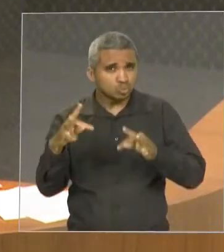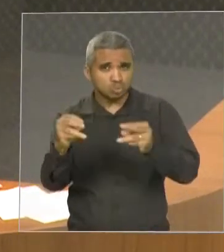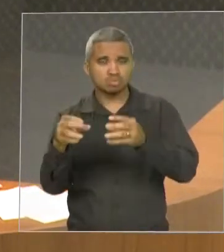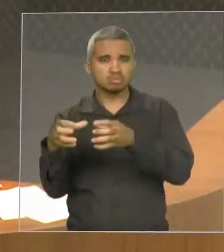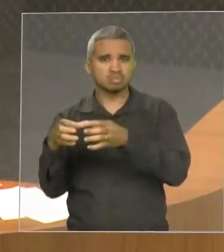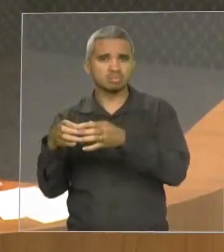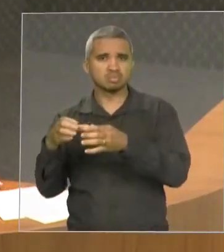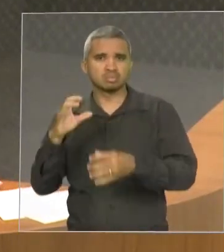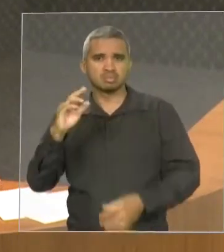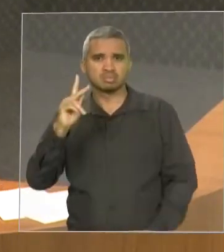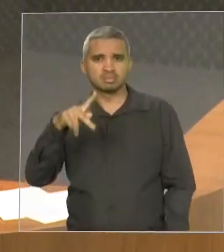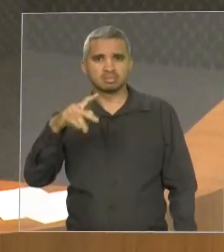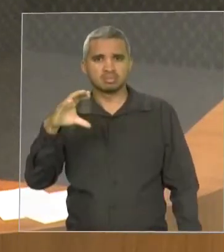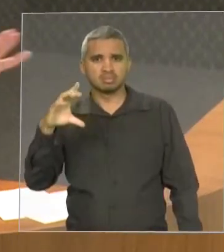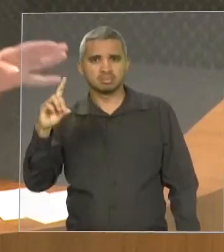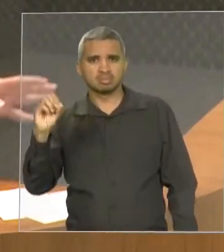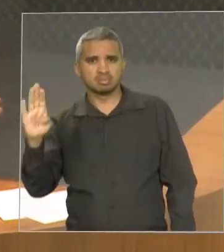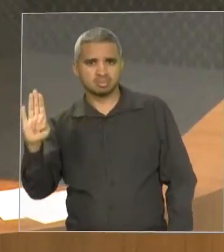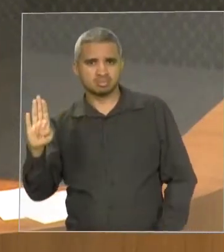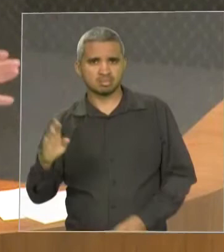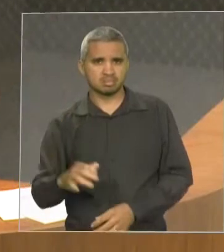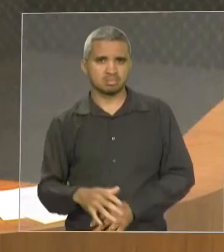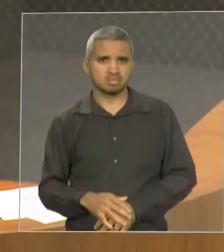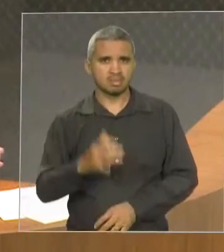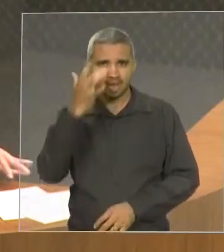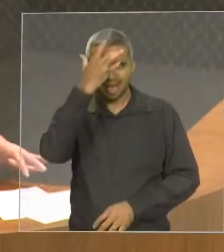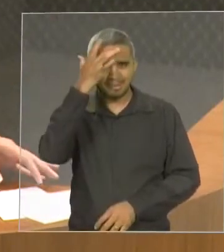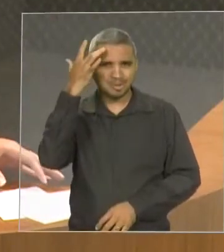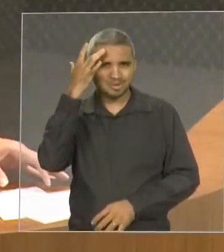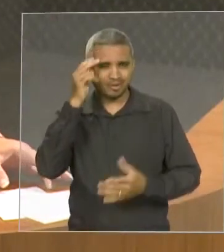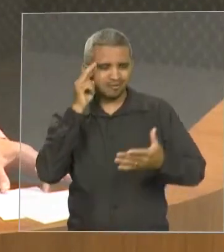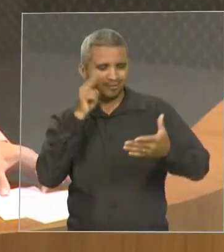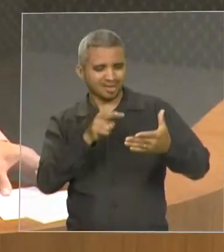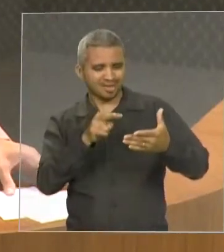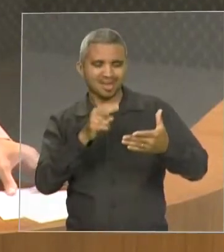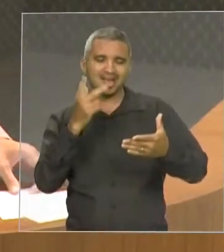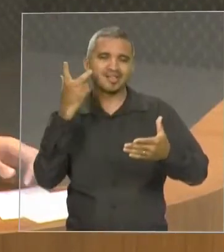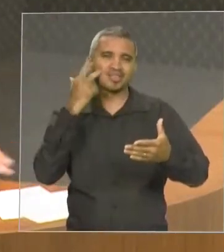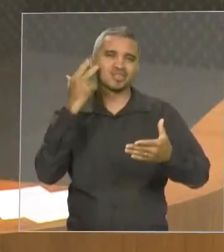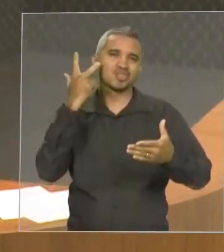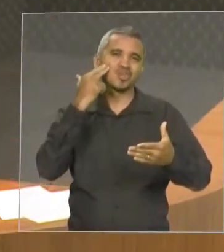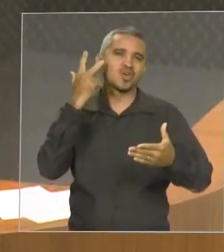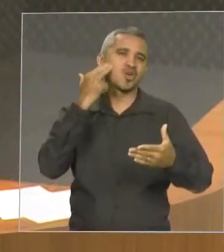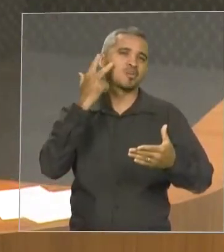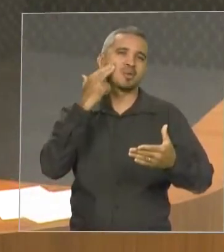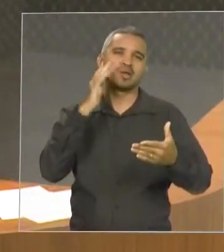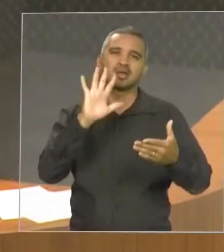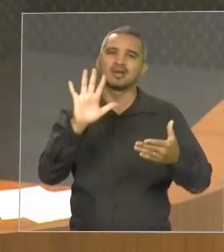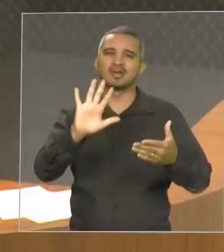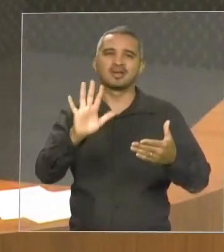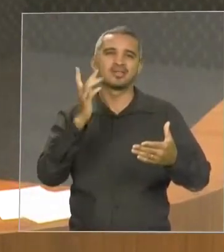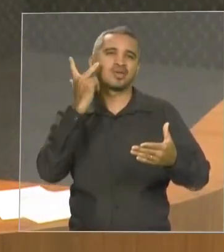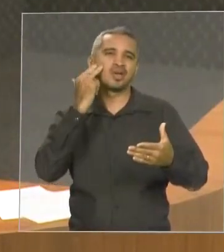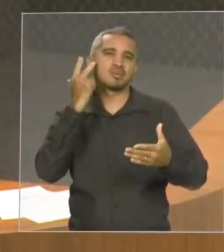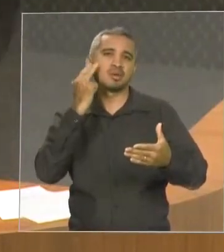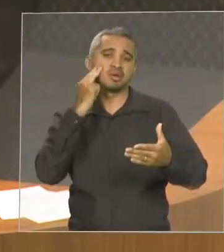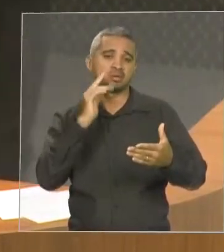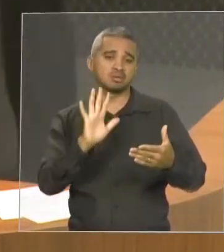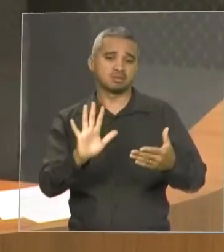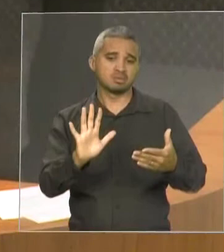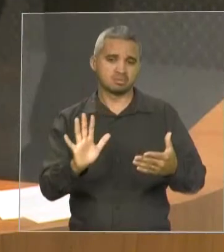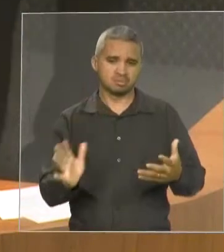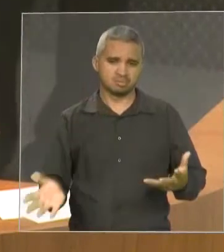E todo mundo achando natural. Muito natural. Estou acabando,